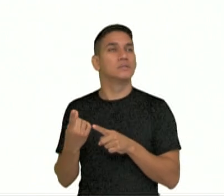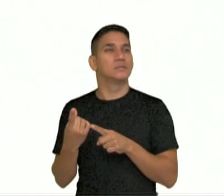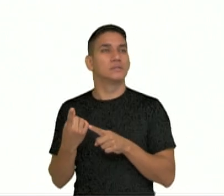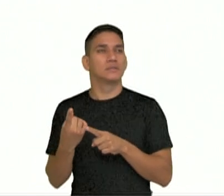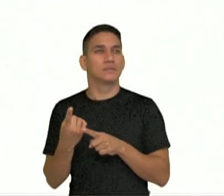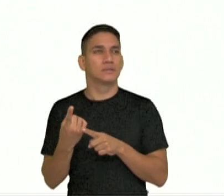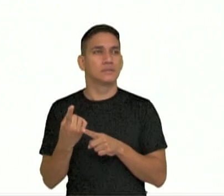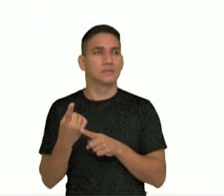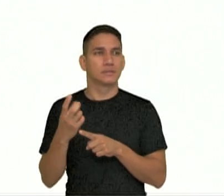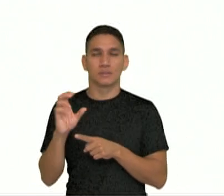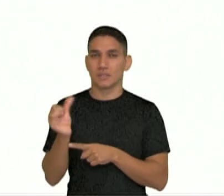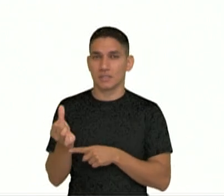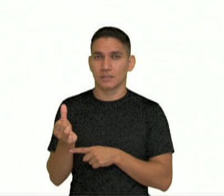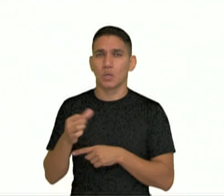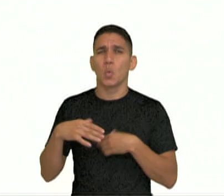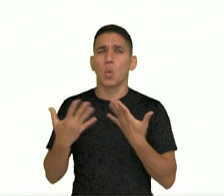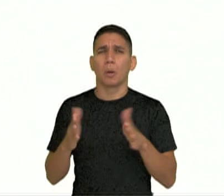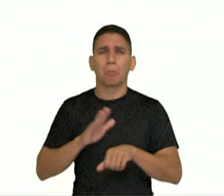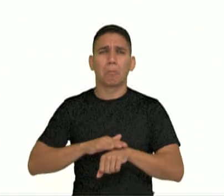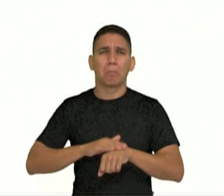de cada alelo no tamanho da planta?